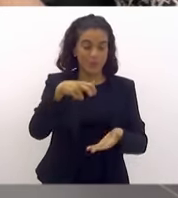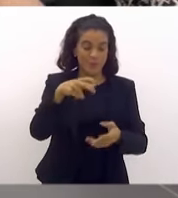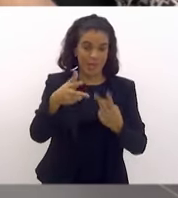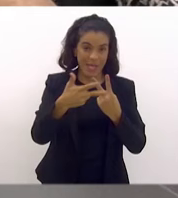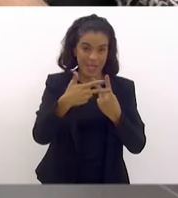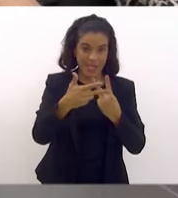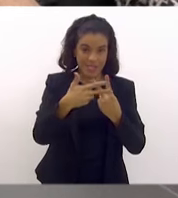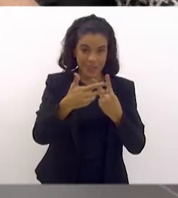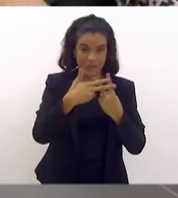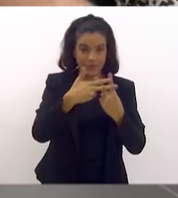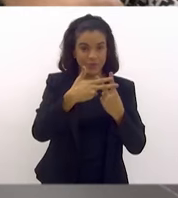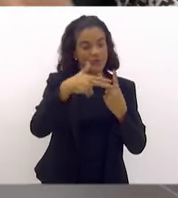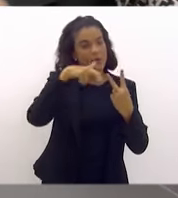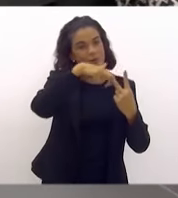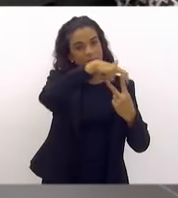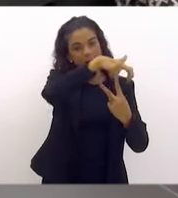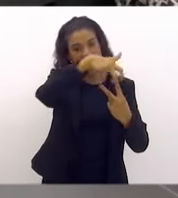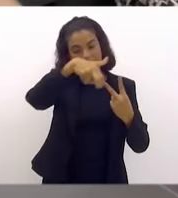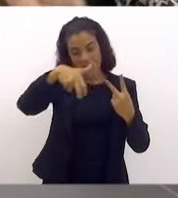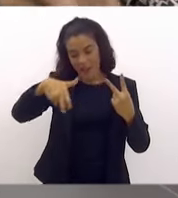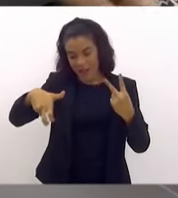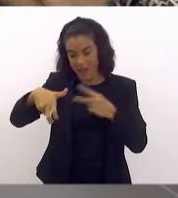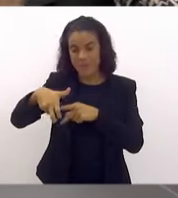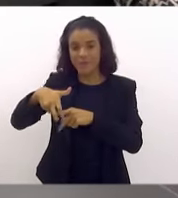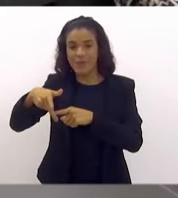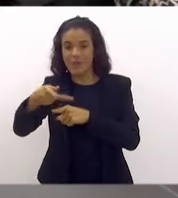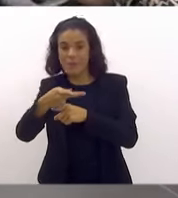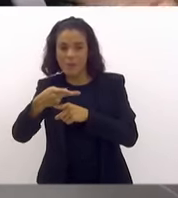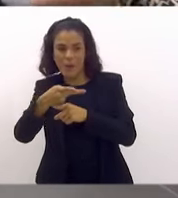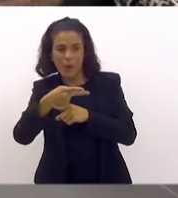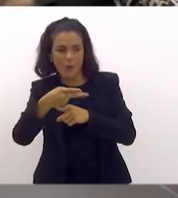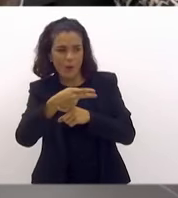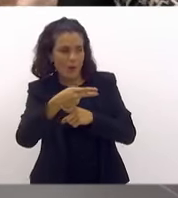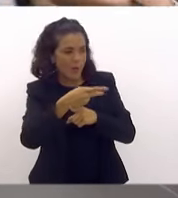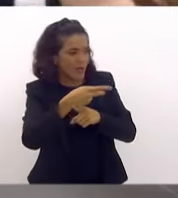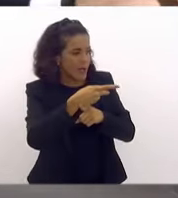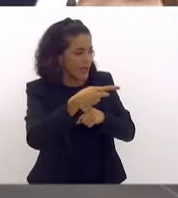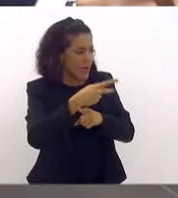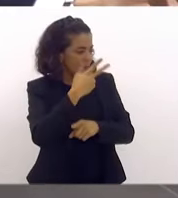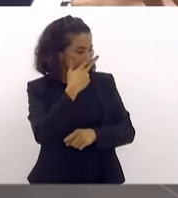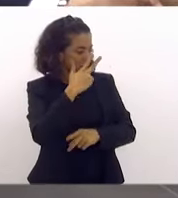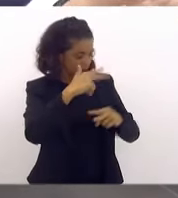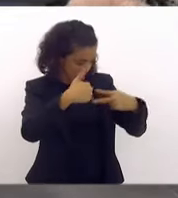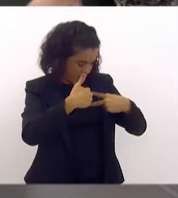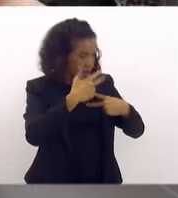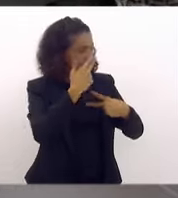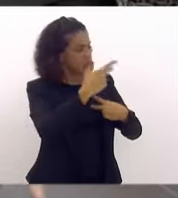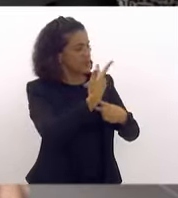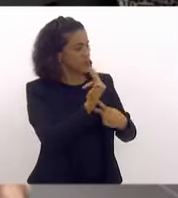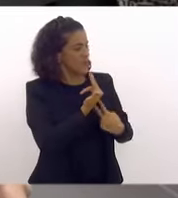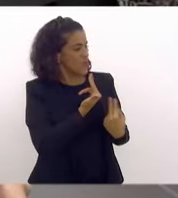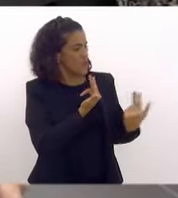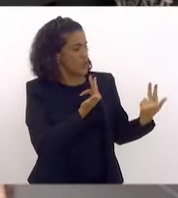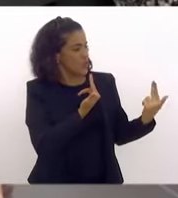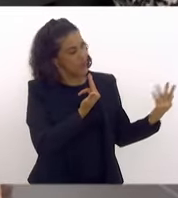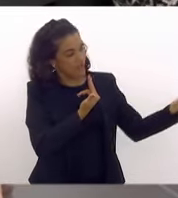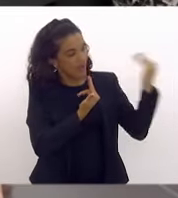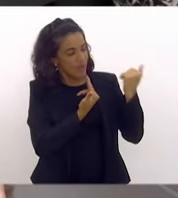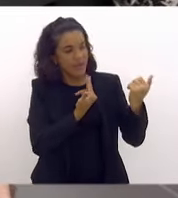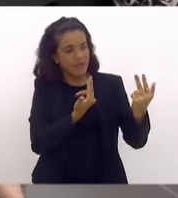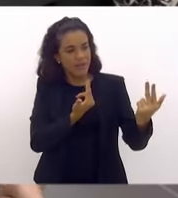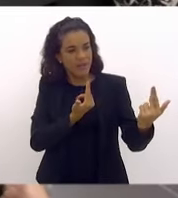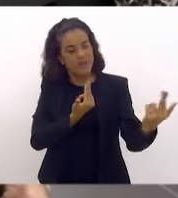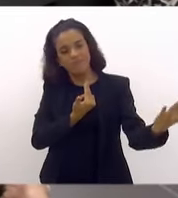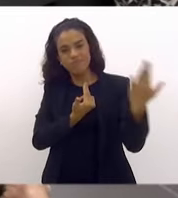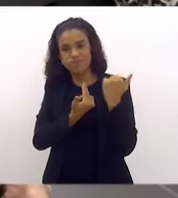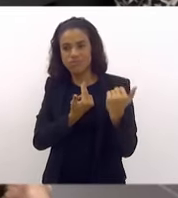carceragem do fórum e procure pessoas que sejam que ele entenda parecidas com ele e o preso faz isso